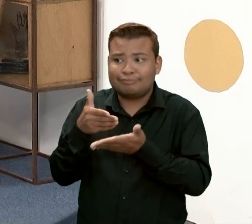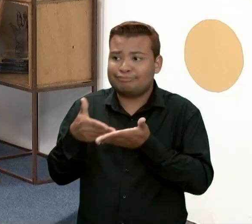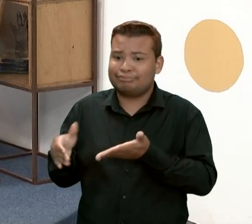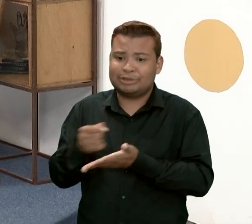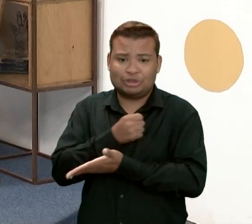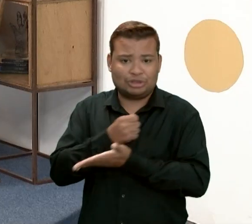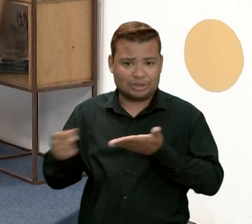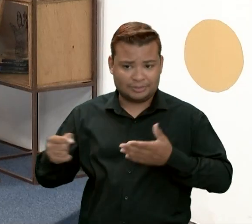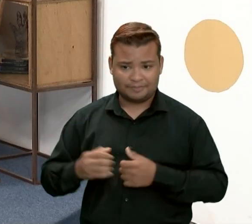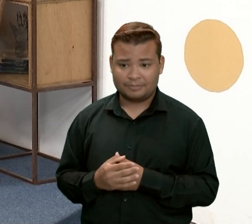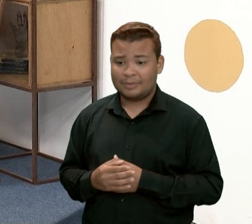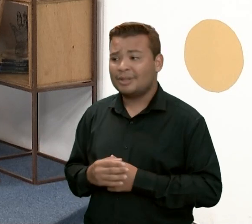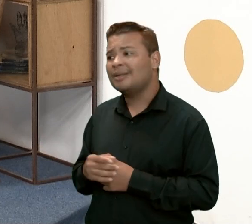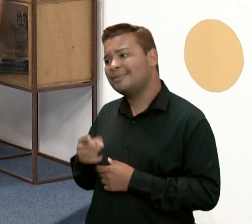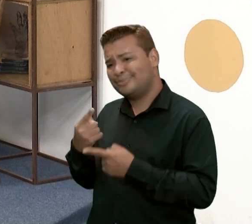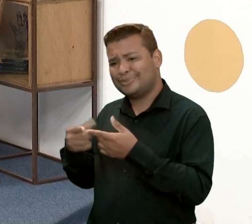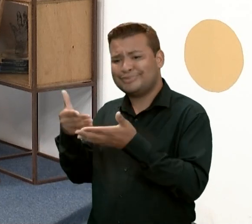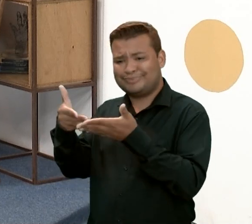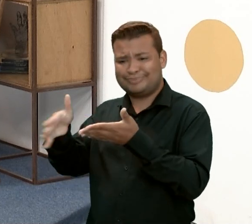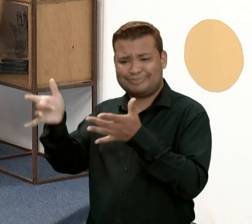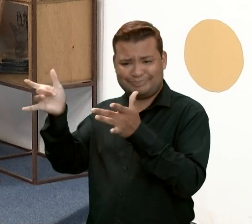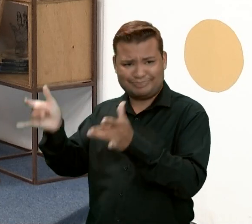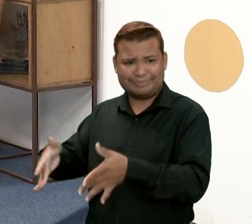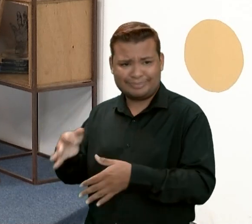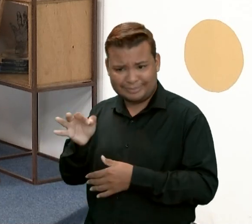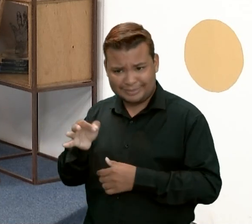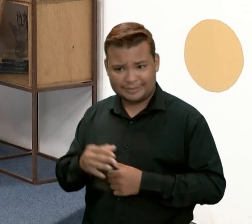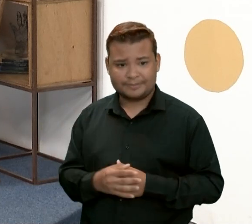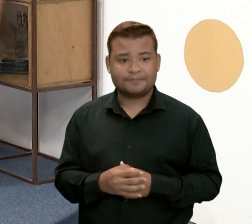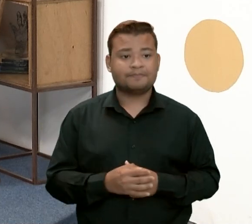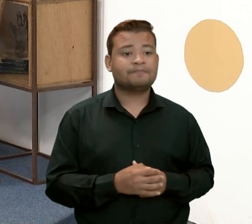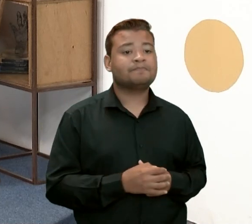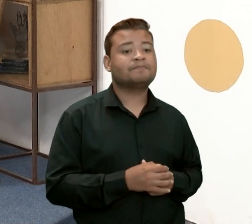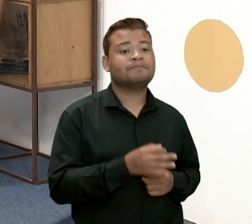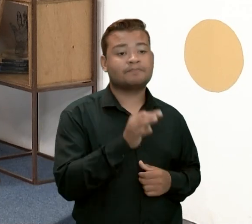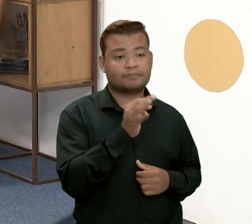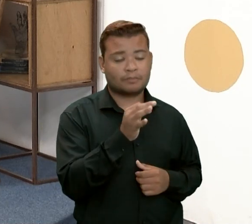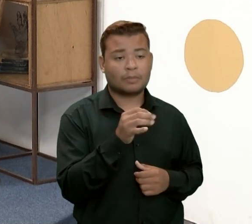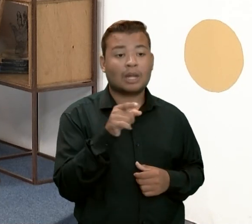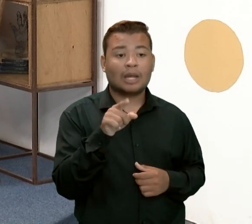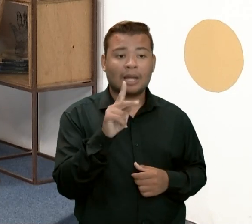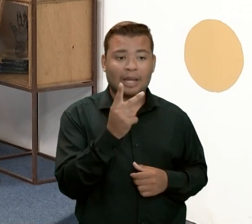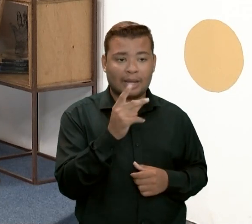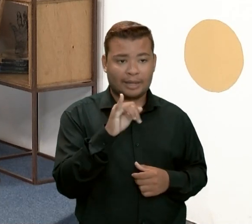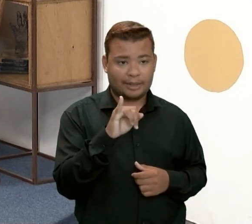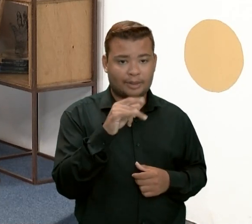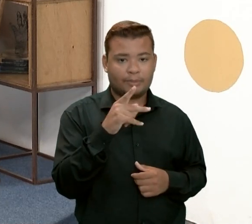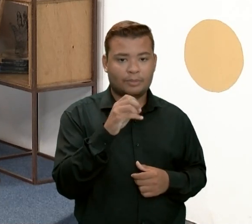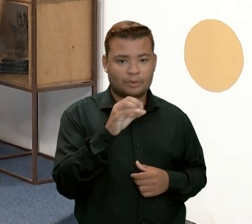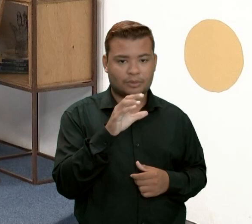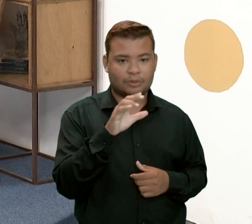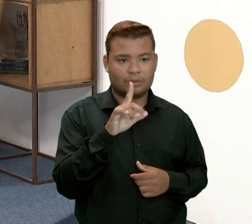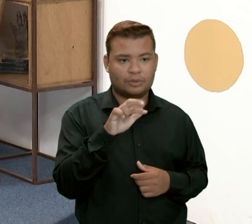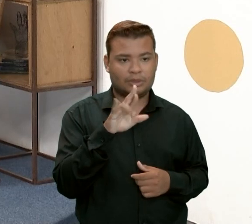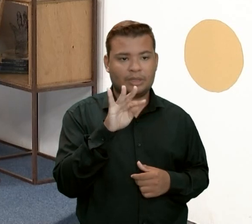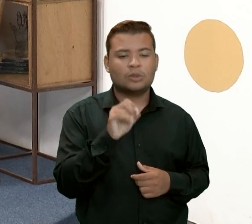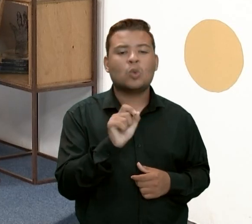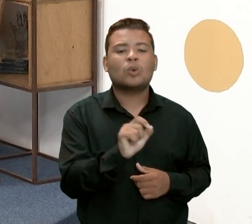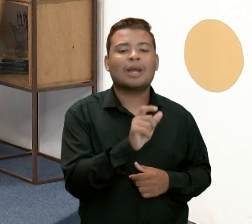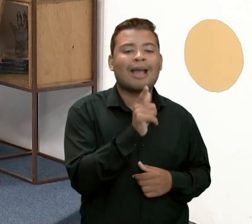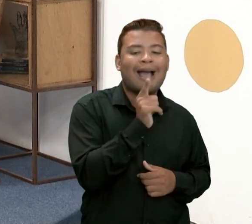verdade já está tendo desperdício, né? Esse hipoclorito seria água sanitária, né? Isso. Que é